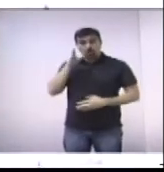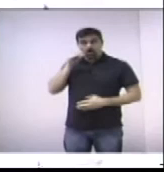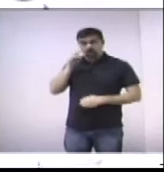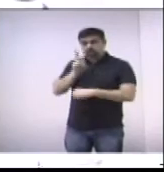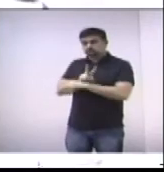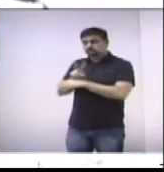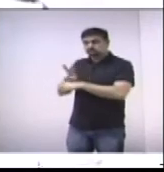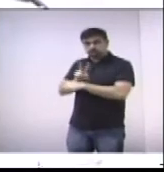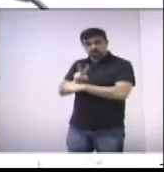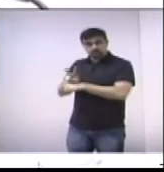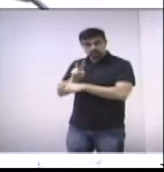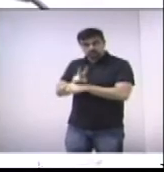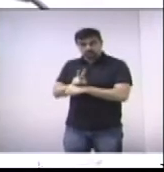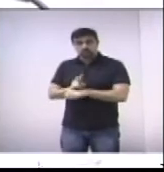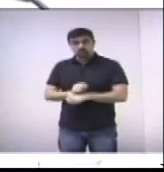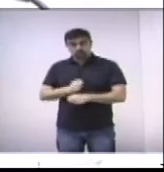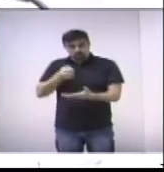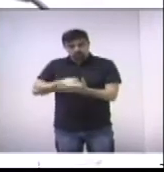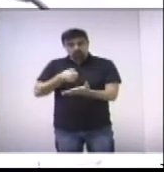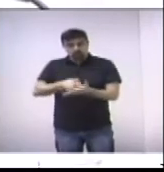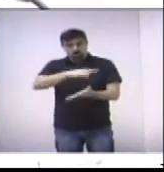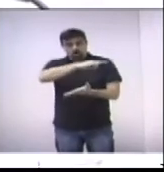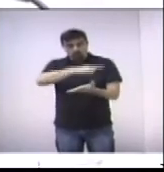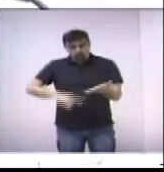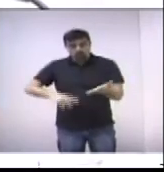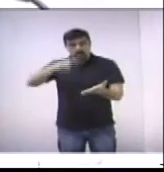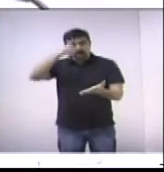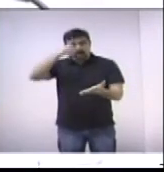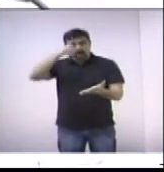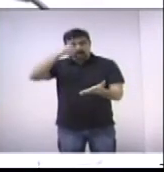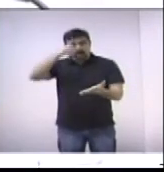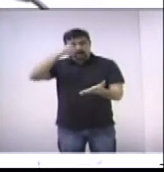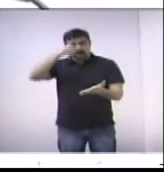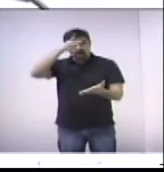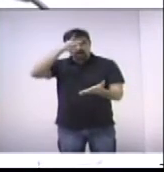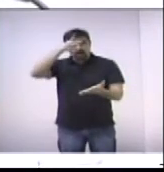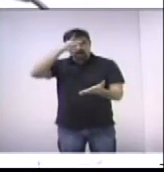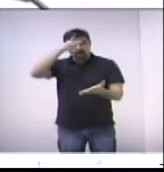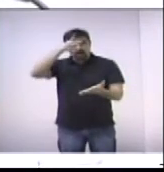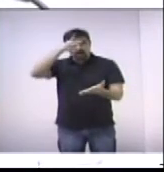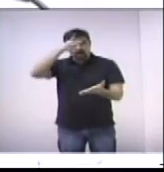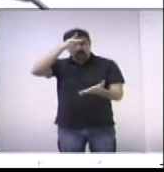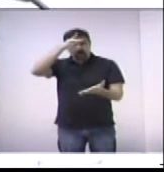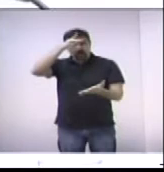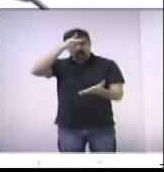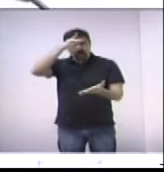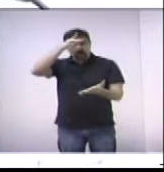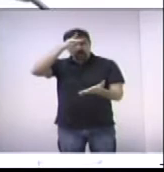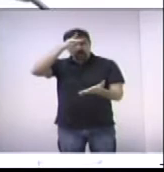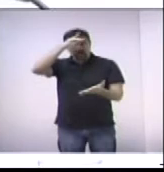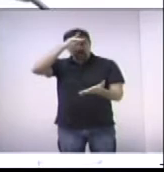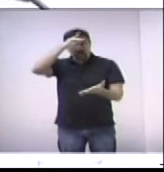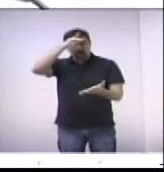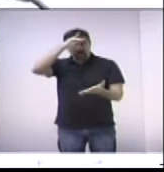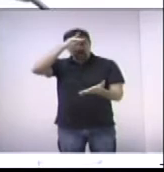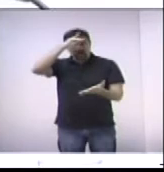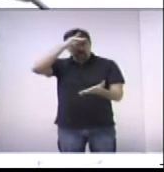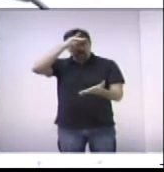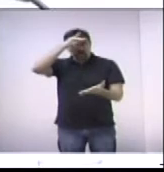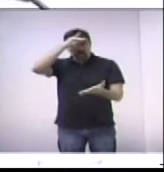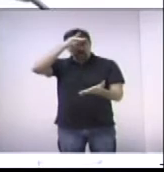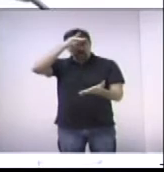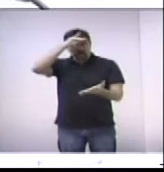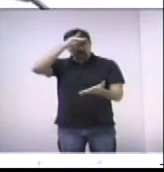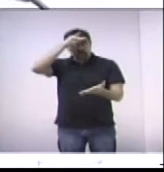Defendeu a legalidade do contrato firmado com a municipalidade. Nos mesmos termos, foi a contestação da